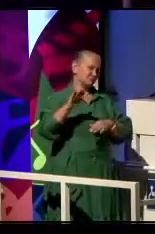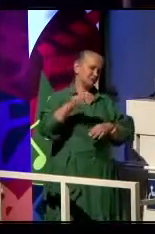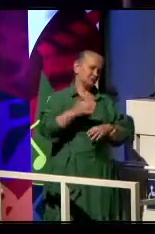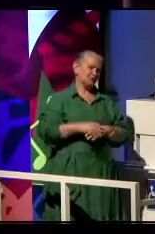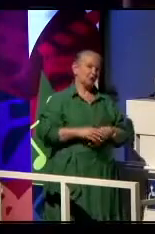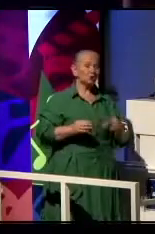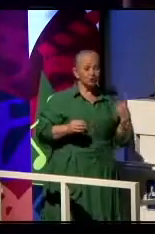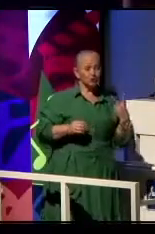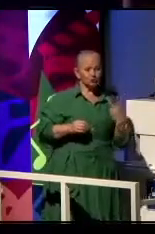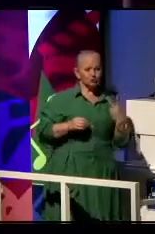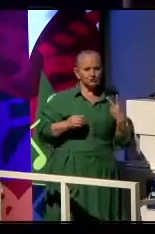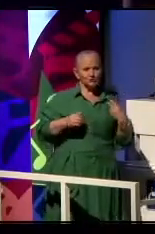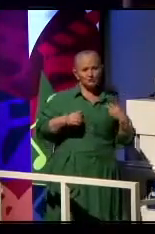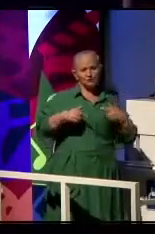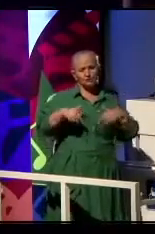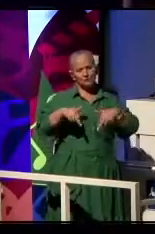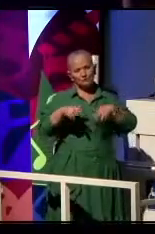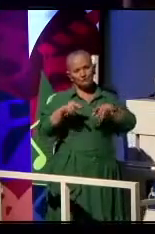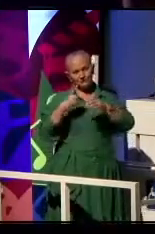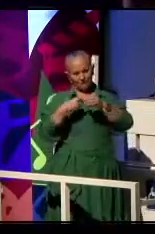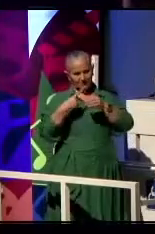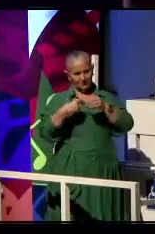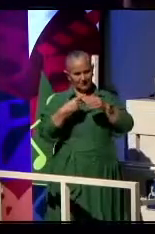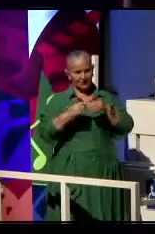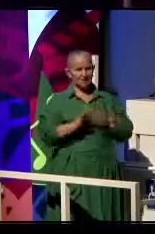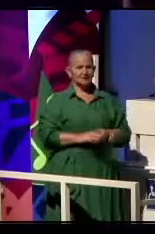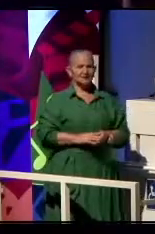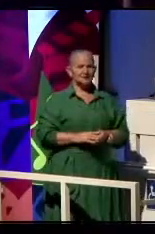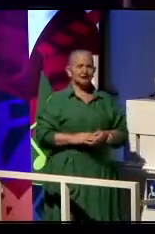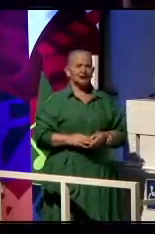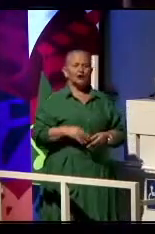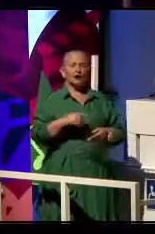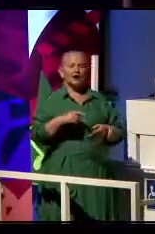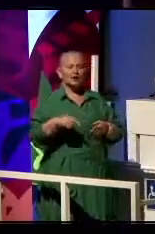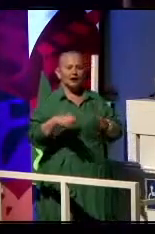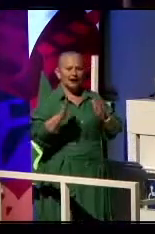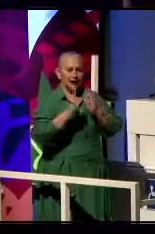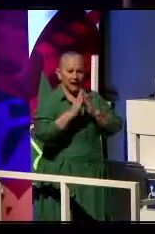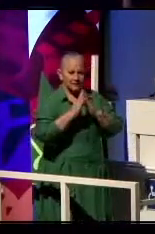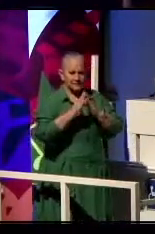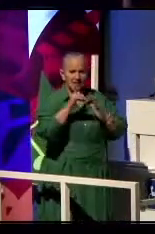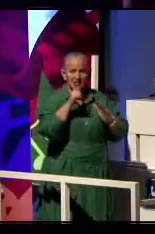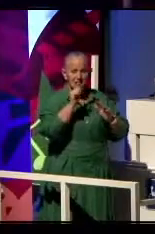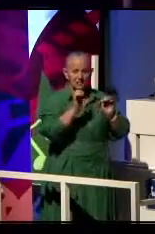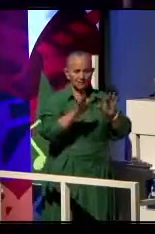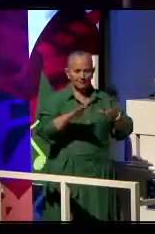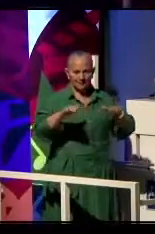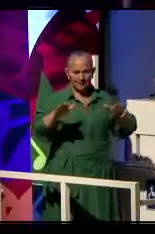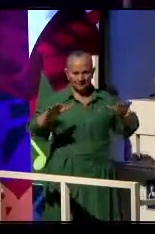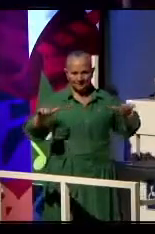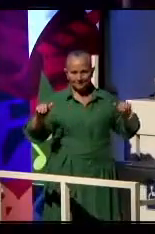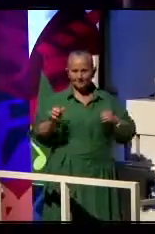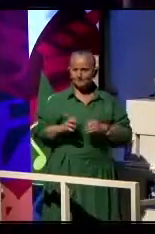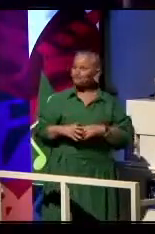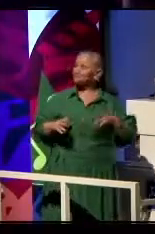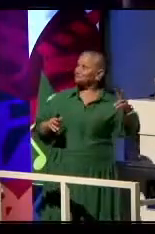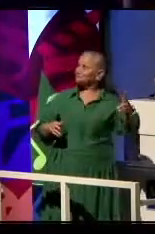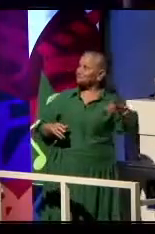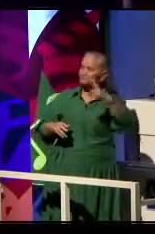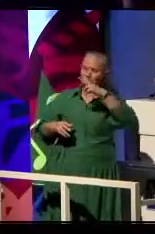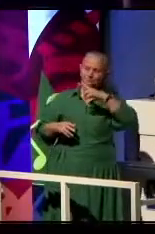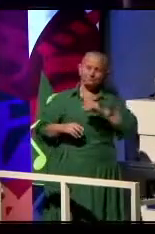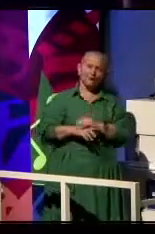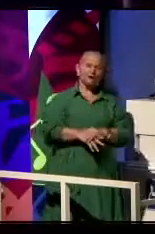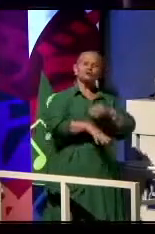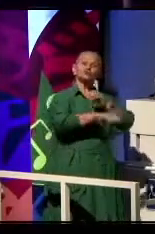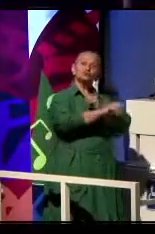Beto. Eles foram morar numa casa na praia. Então, a rotina deles era a seguinte. Pode passar, André. De manhã, eles